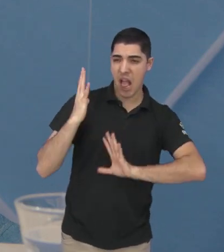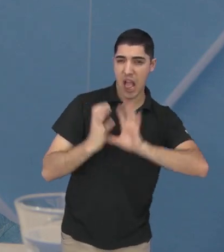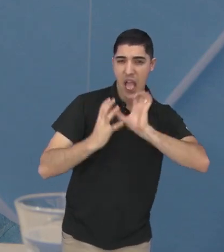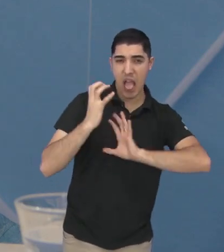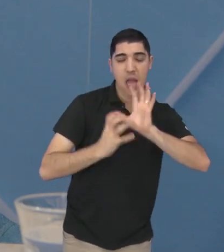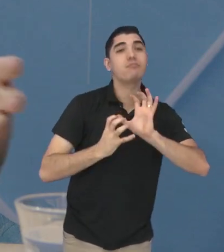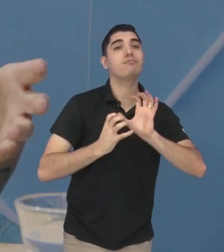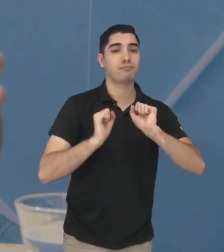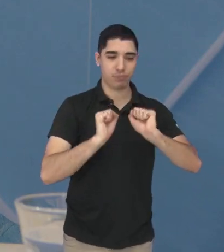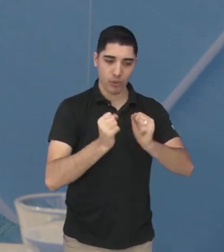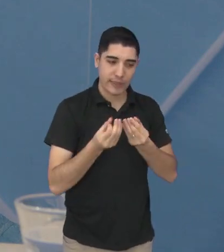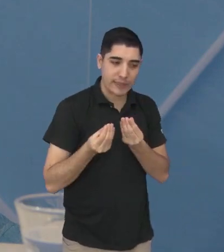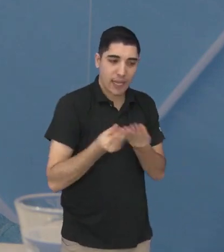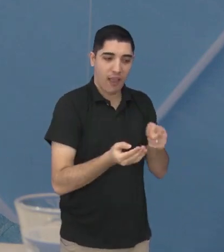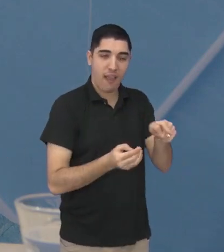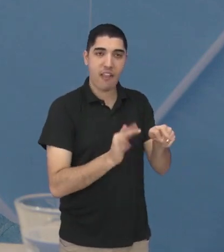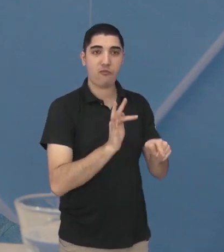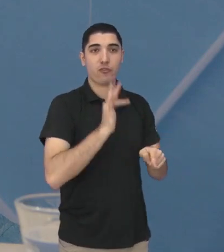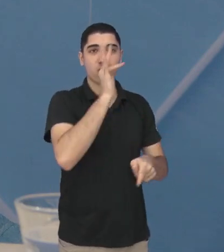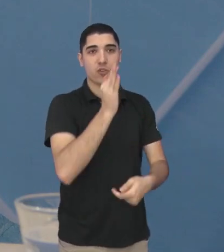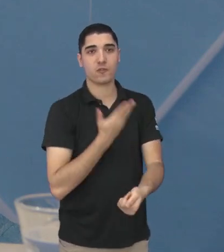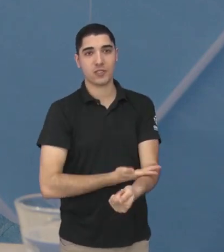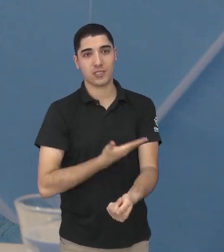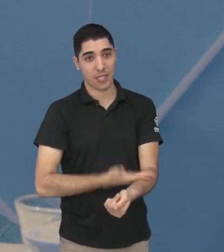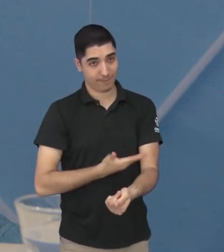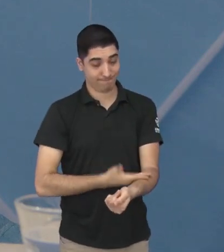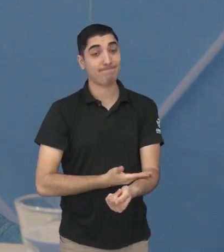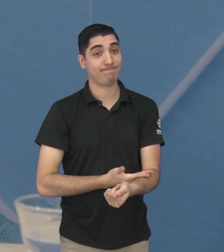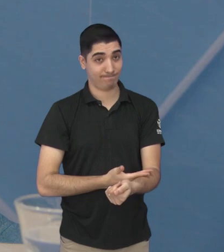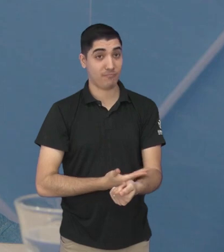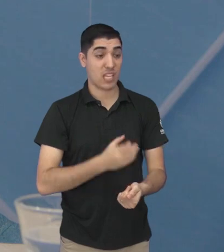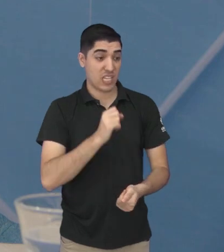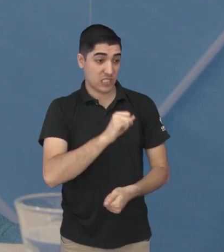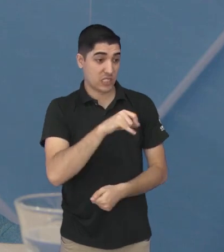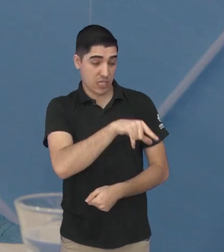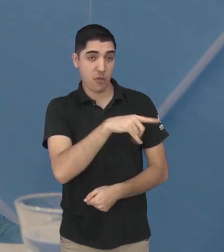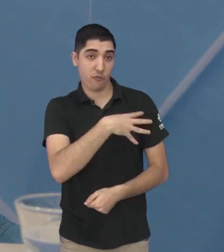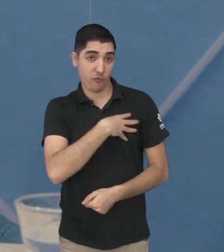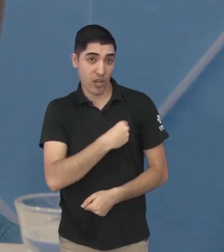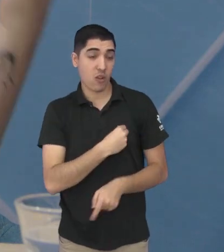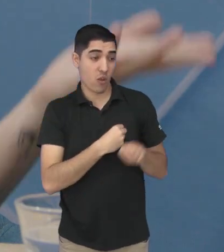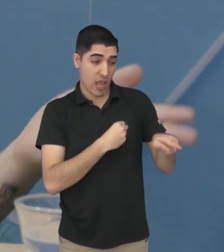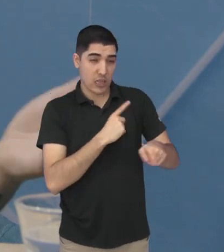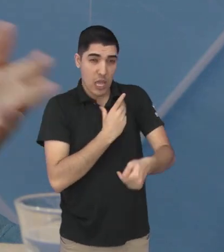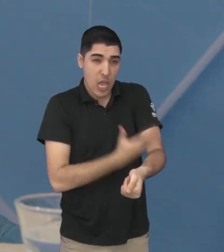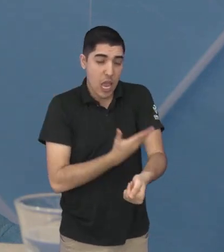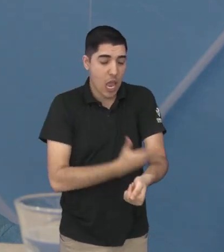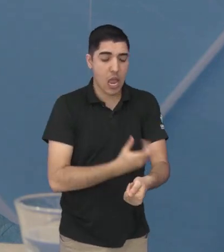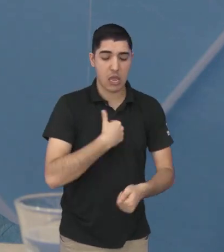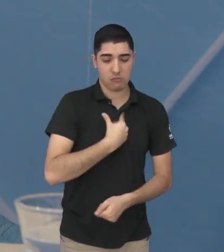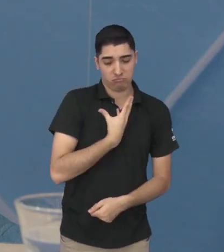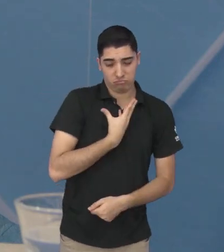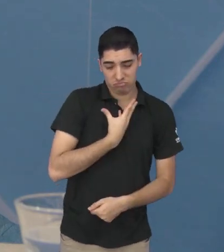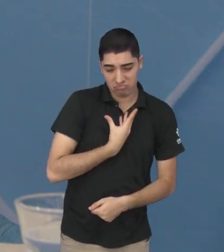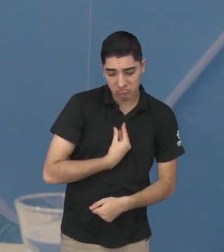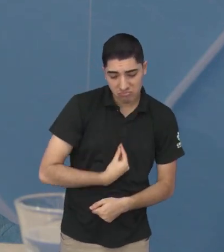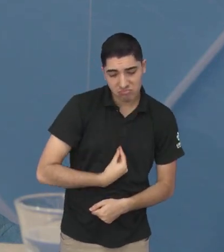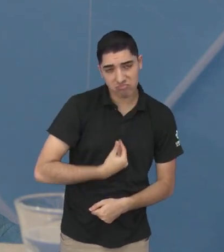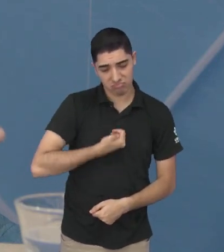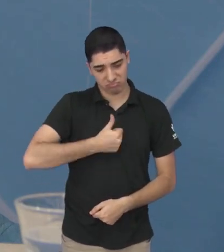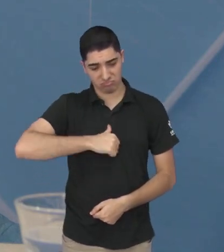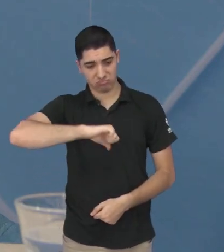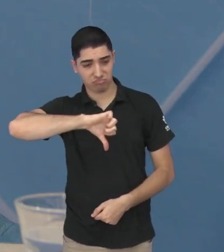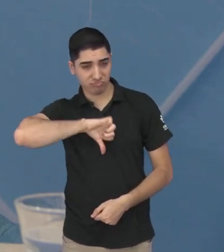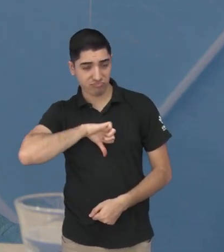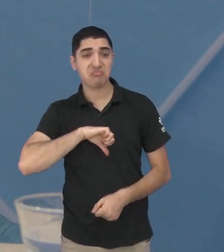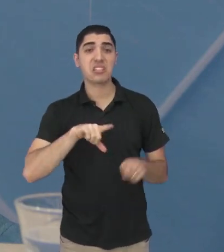compondo esse quadro da dependência química. Então, sou filho de um dependente químico, tenho baixa autoestima, um déficit